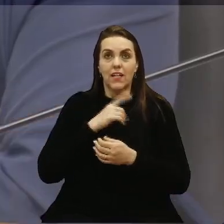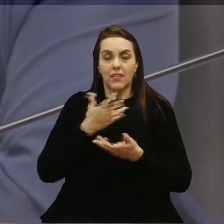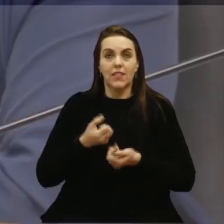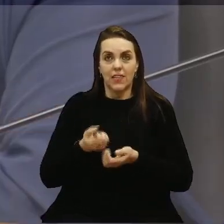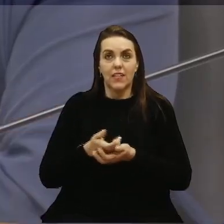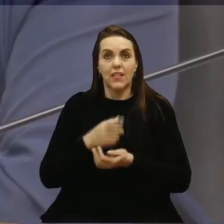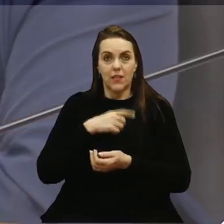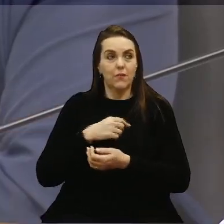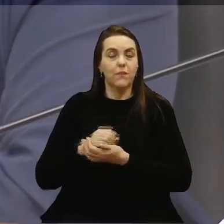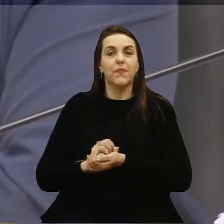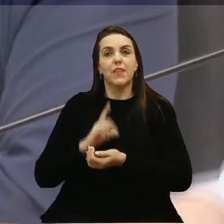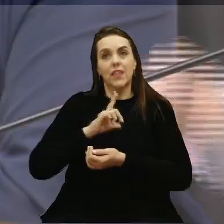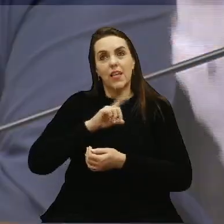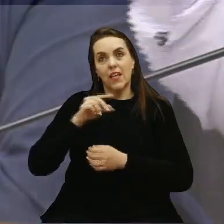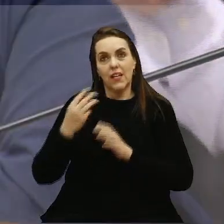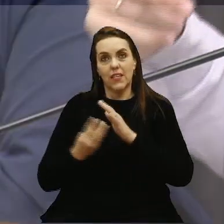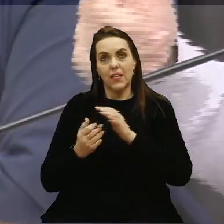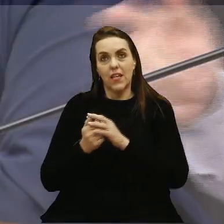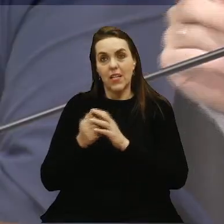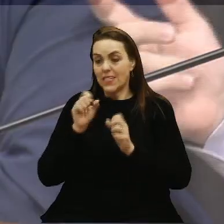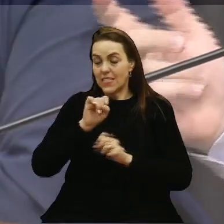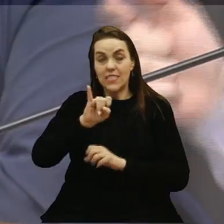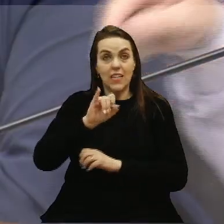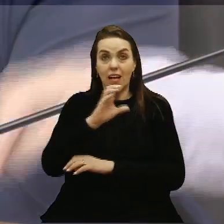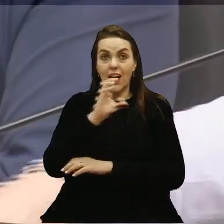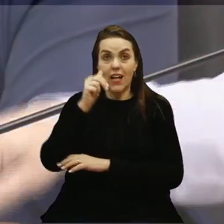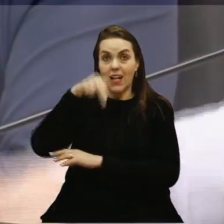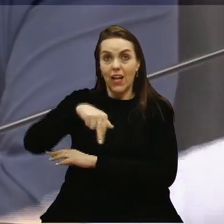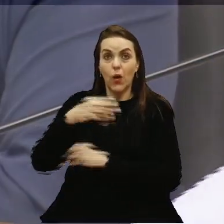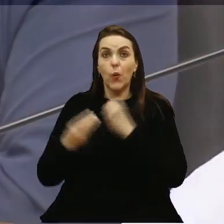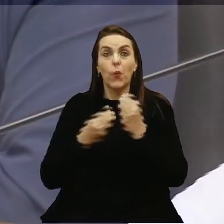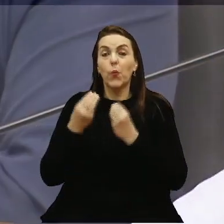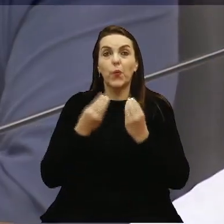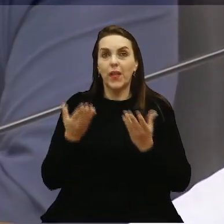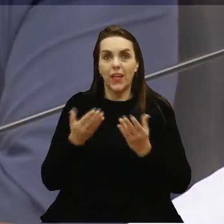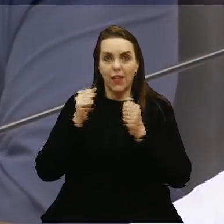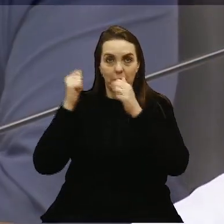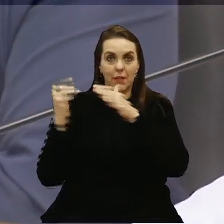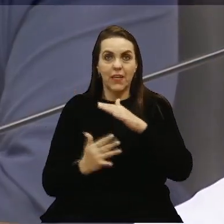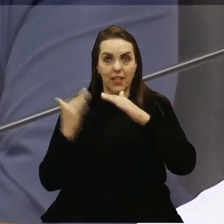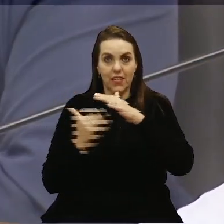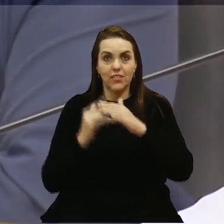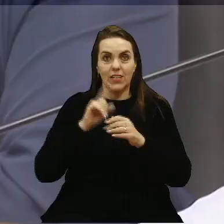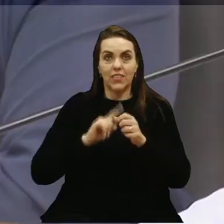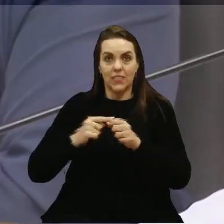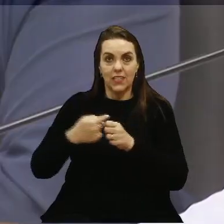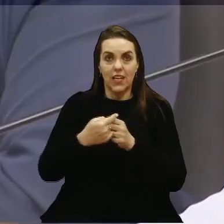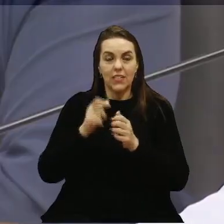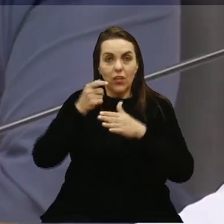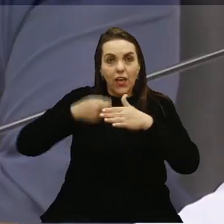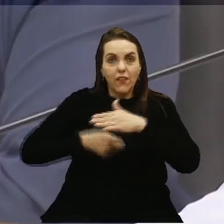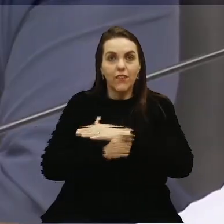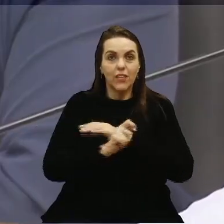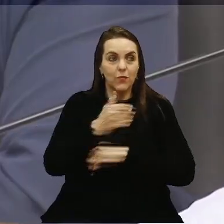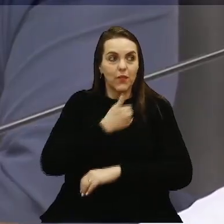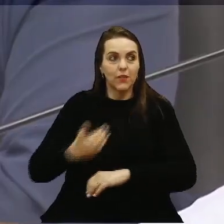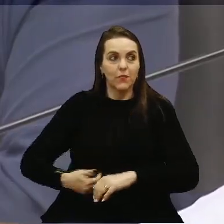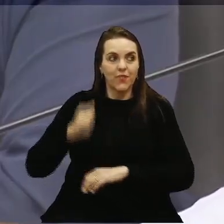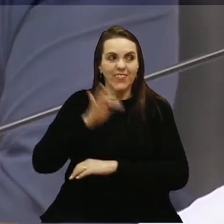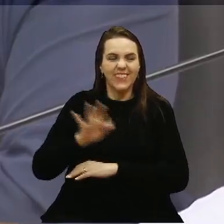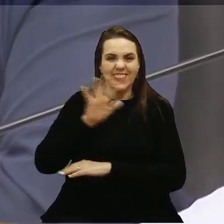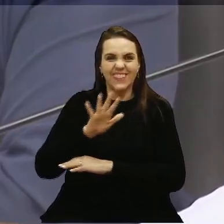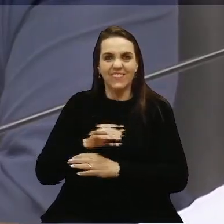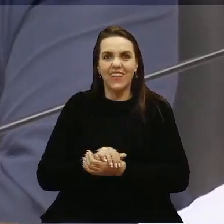tem que receber. Se não fosse o CAN, que seriam dos migrantes que vêm até essa cidade? Se não fosse o investimento público federal na Polícia Federal, o